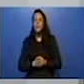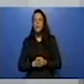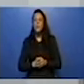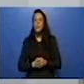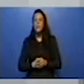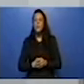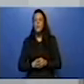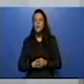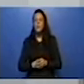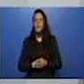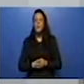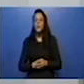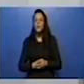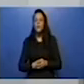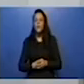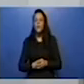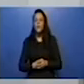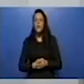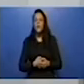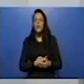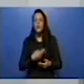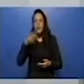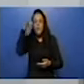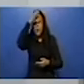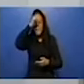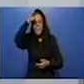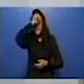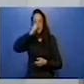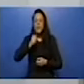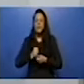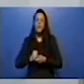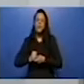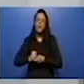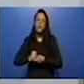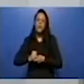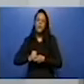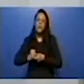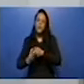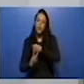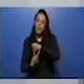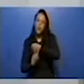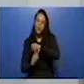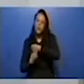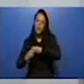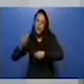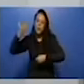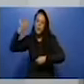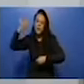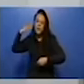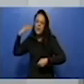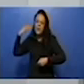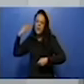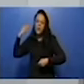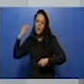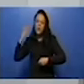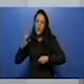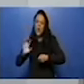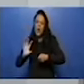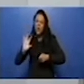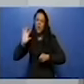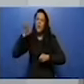the past. Nós vamos falar sobre o passado, sobre aquilo que aconteceu ou